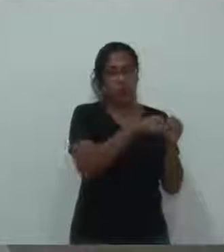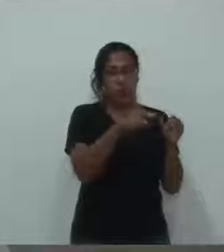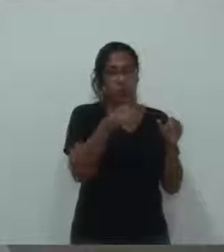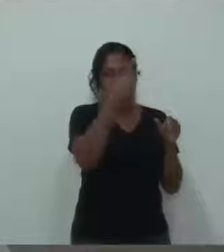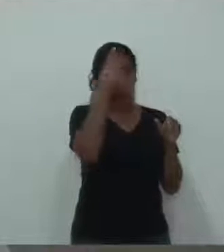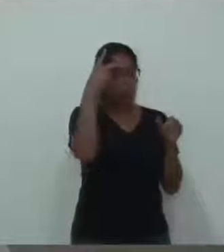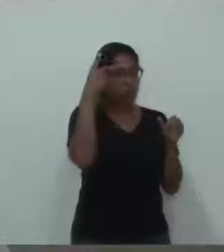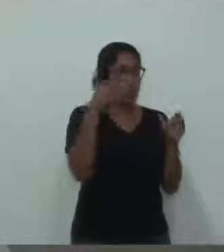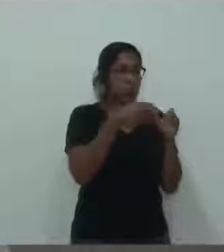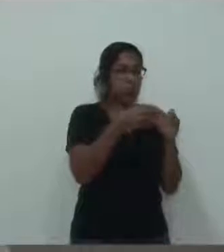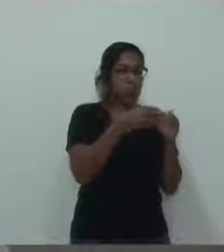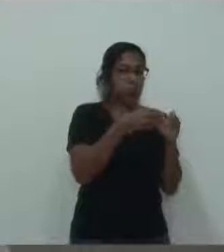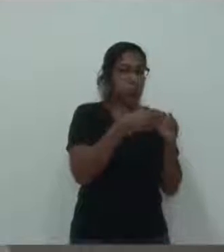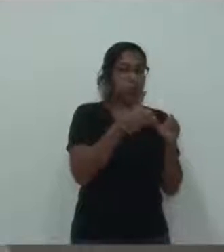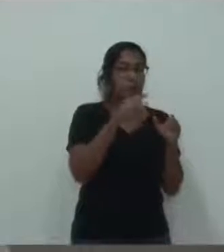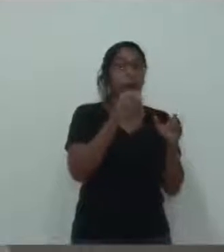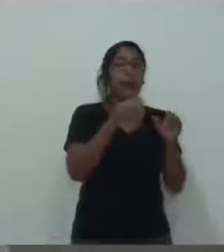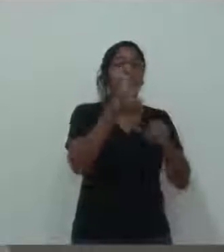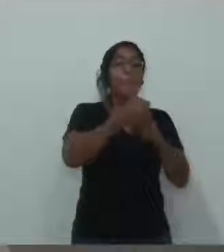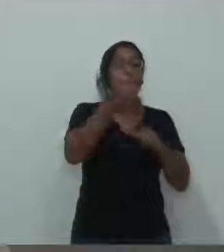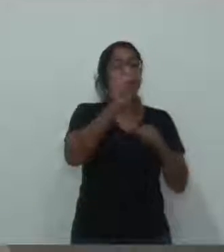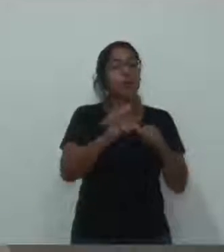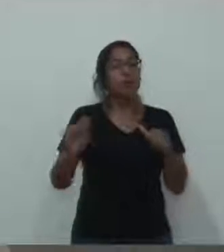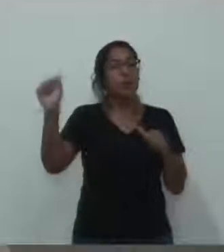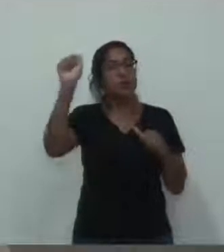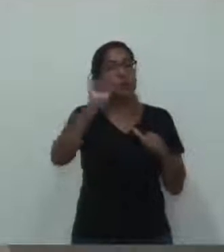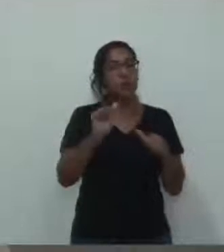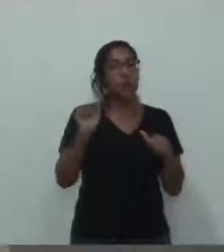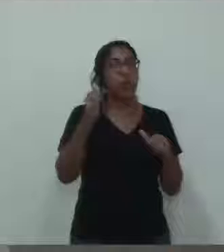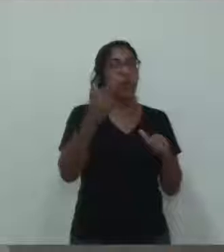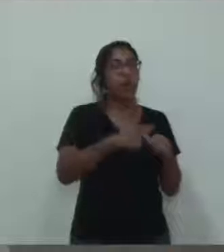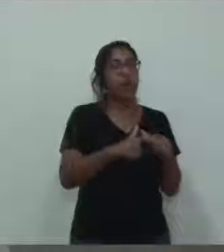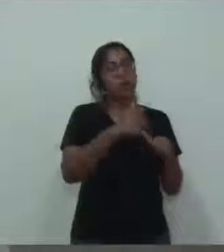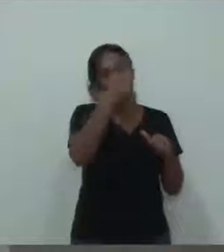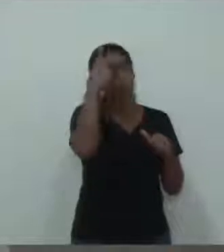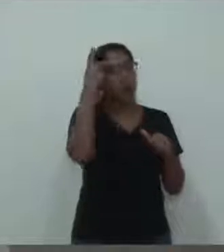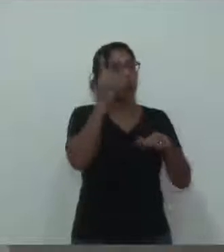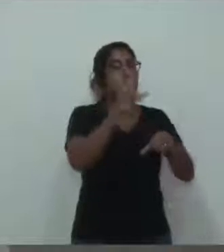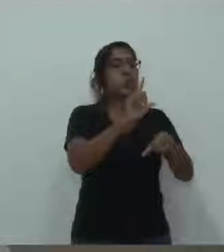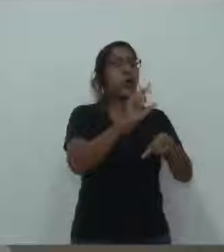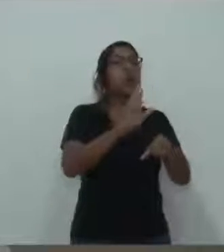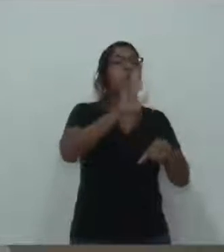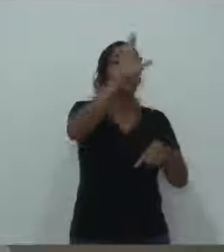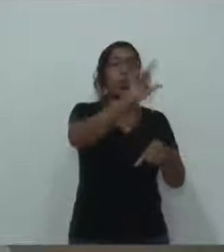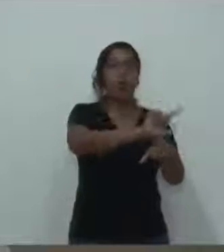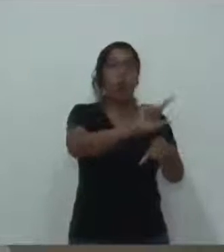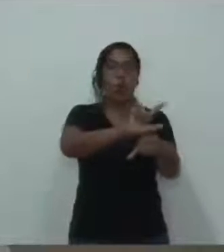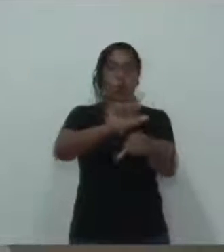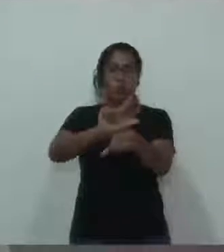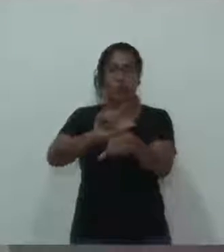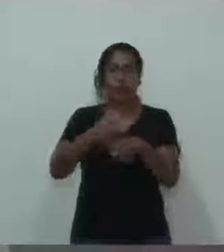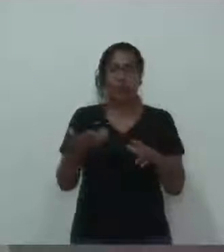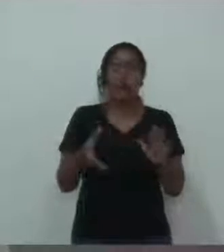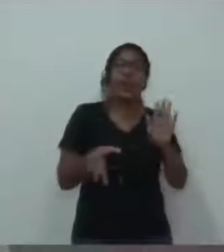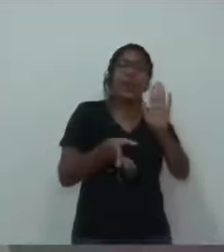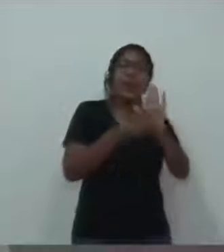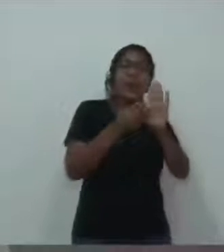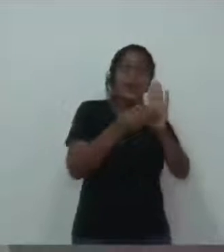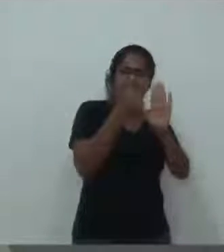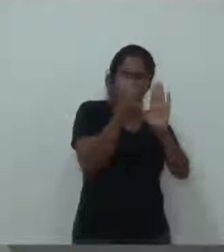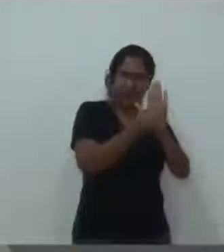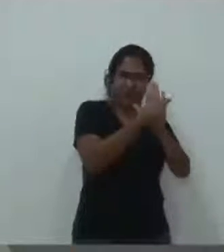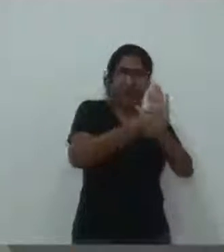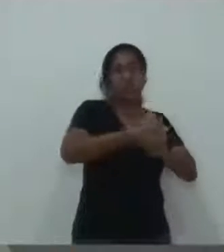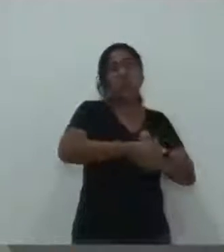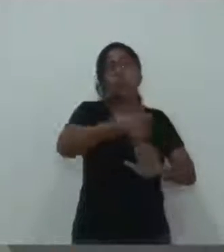municipal, Associação Comercial e Industrial de Vinhedo ACIV e lojistas interessados. Essa emenda supressiva visa tirar